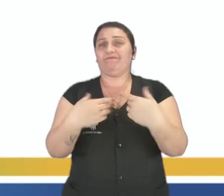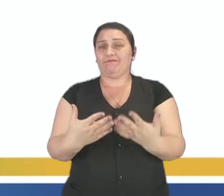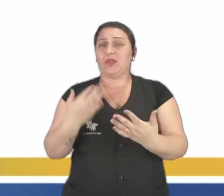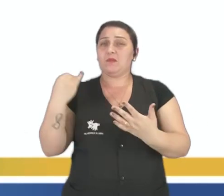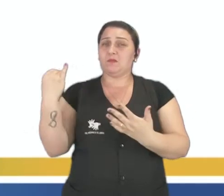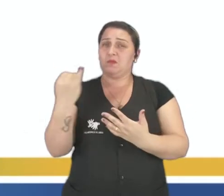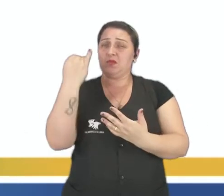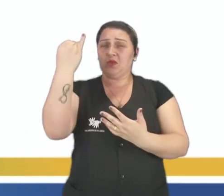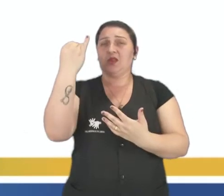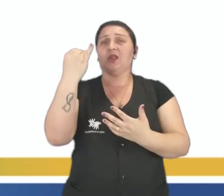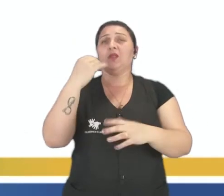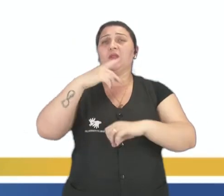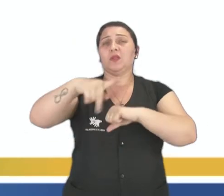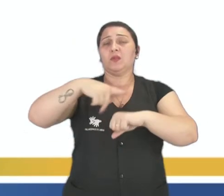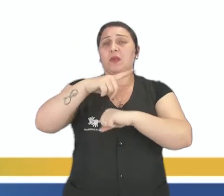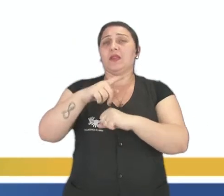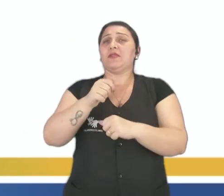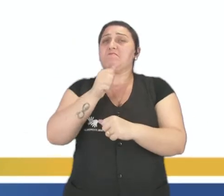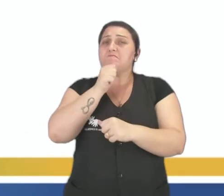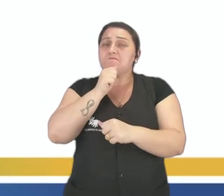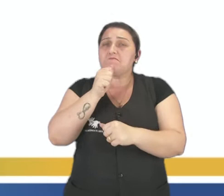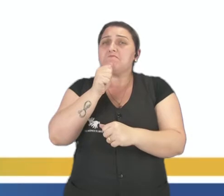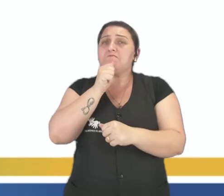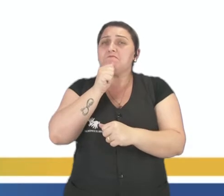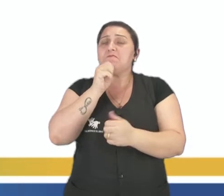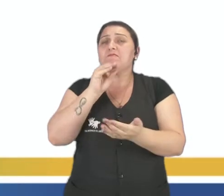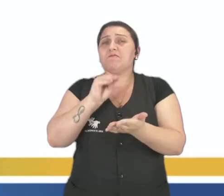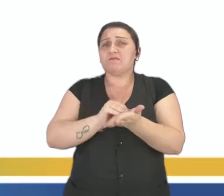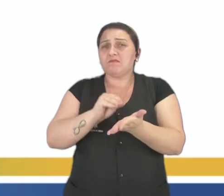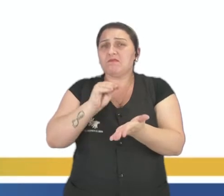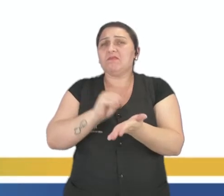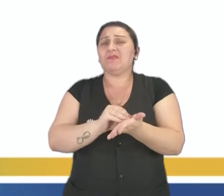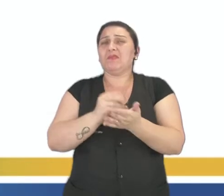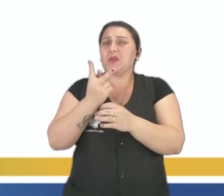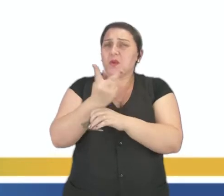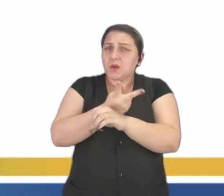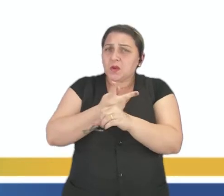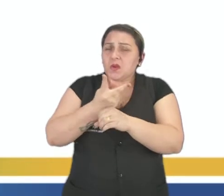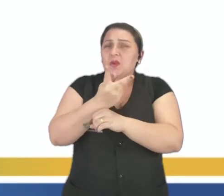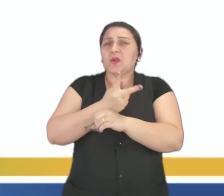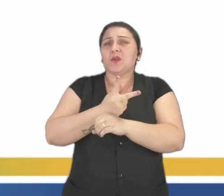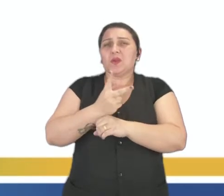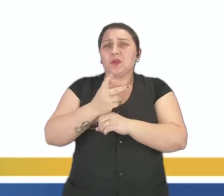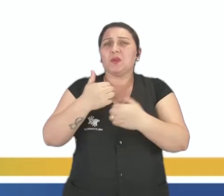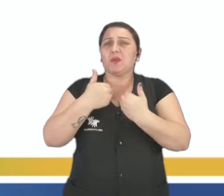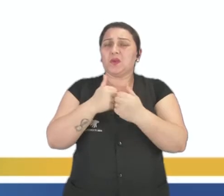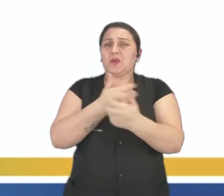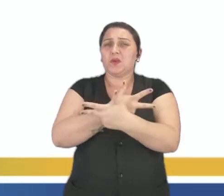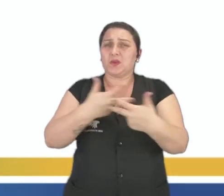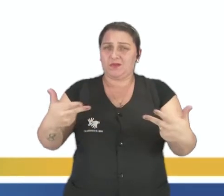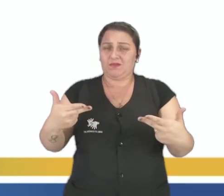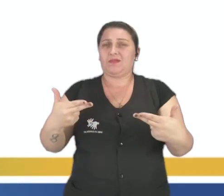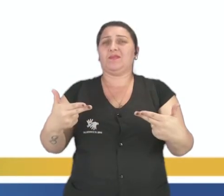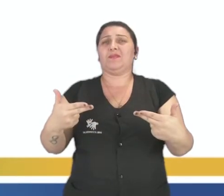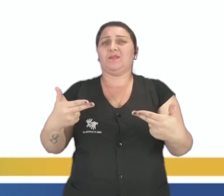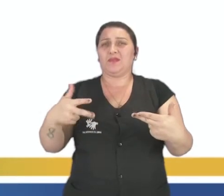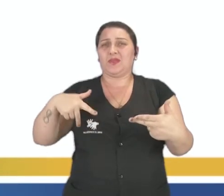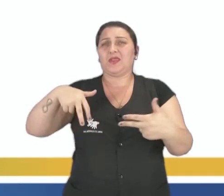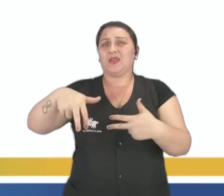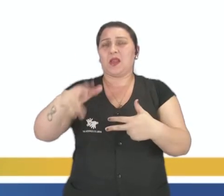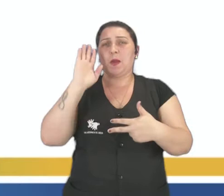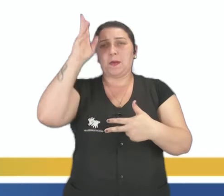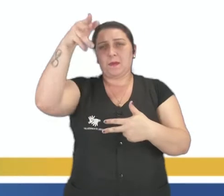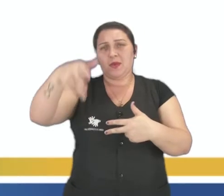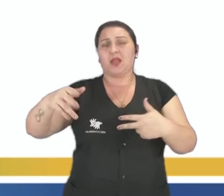ao contrário dos países em desenvolvimento, que é um emaranhado, que os transportes é uma complexidade para você circular nas